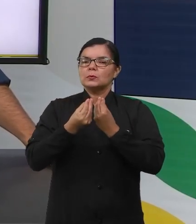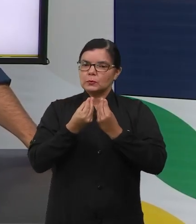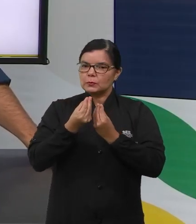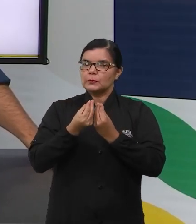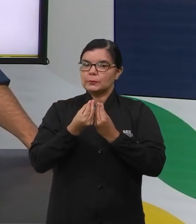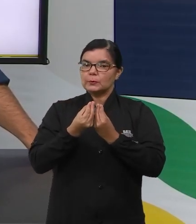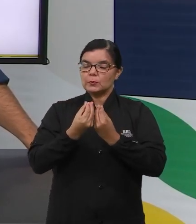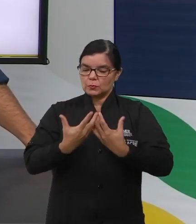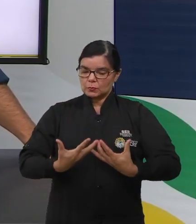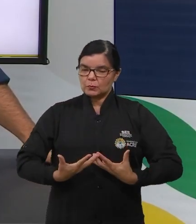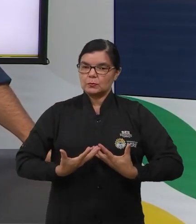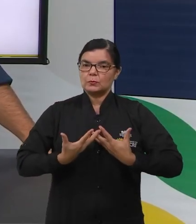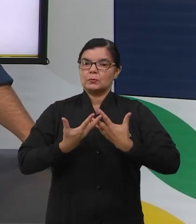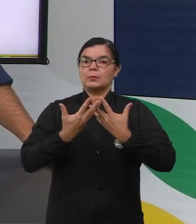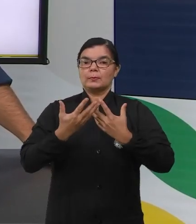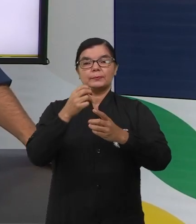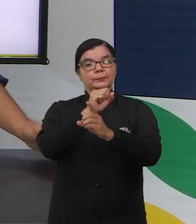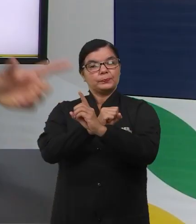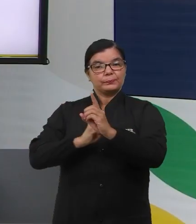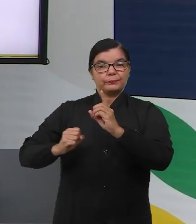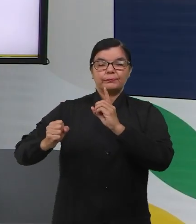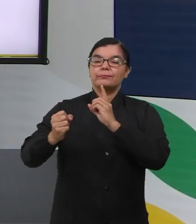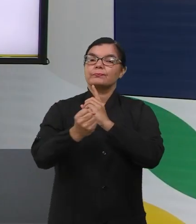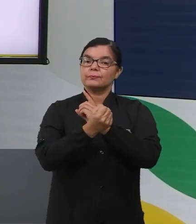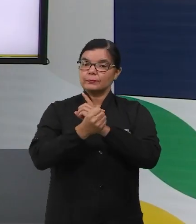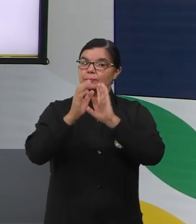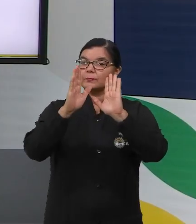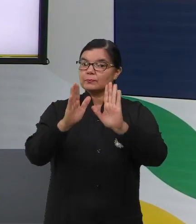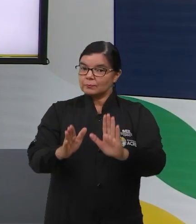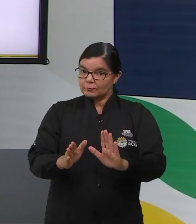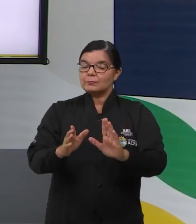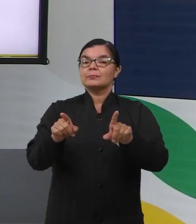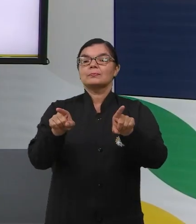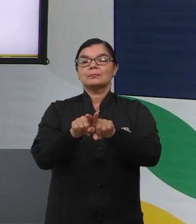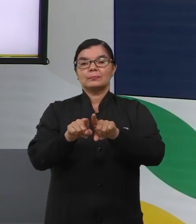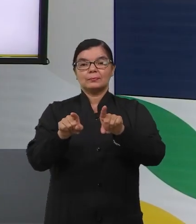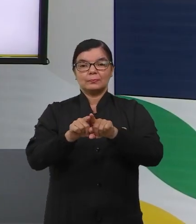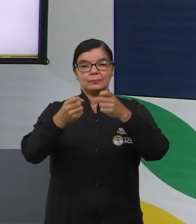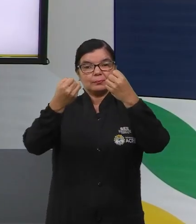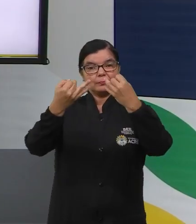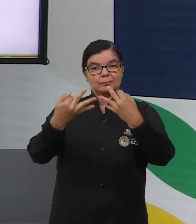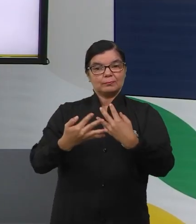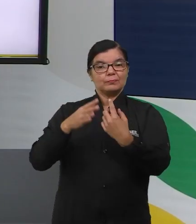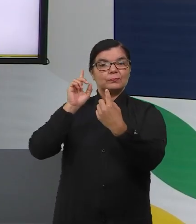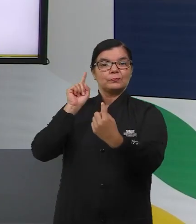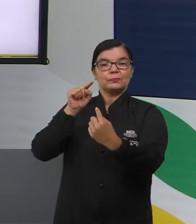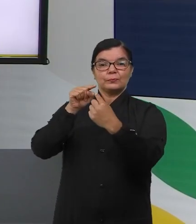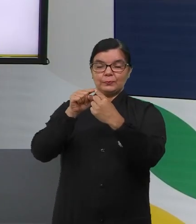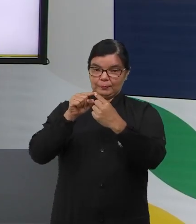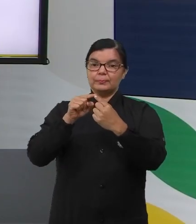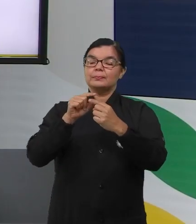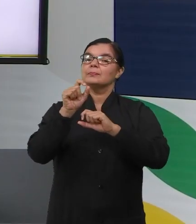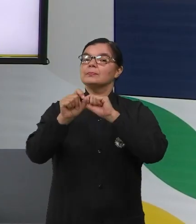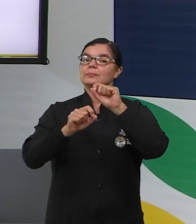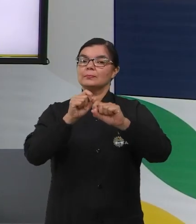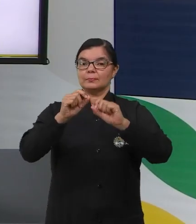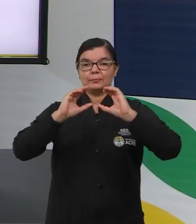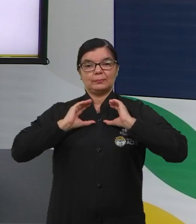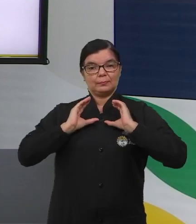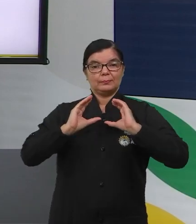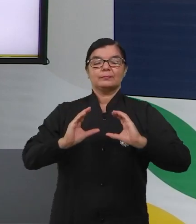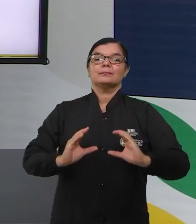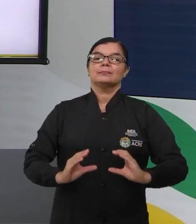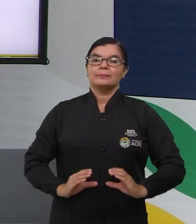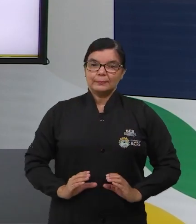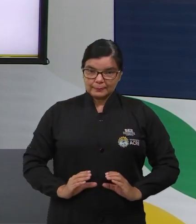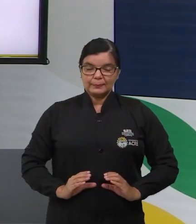construção, estímulo social, a gente já está fazendo uma abordagem na perspectiva cidadã. Cidadã essa que a